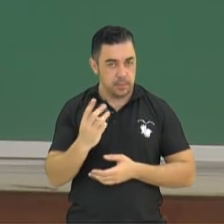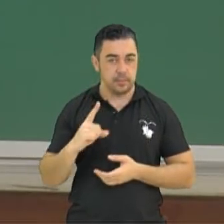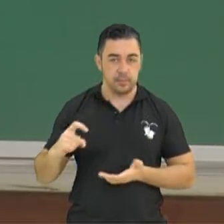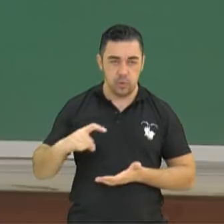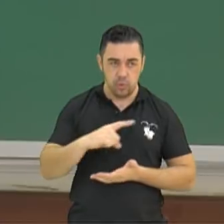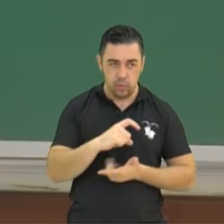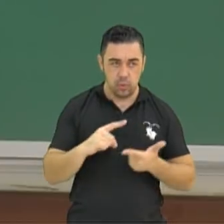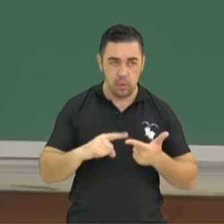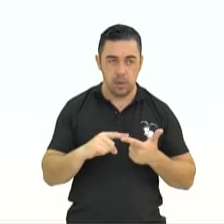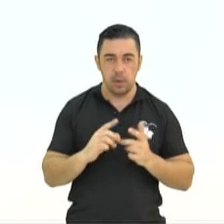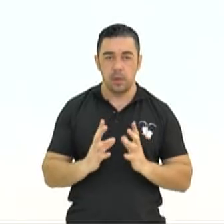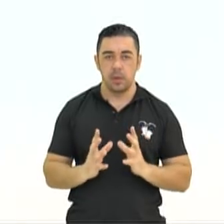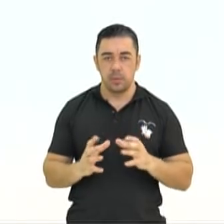minhoca, uma esponja e uma estrela do mar.